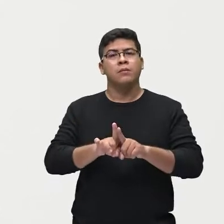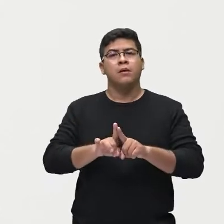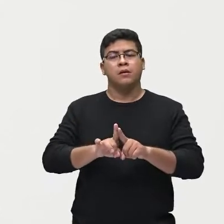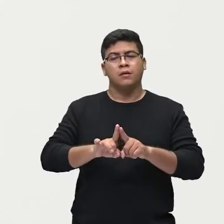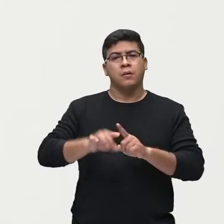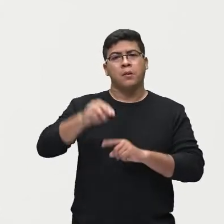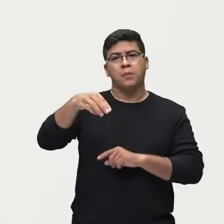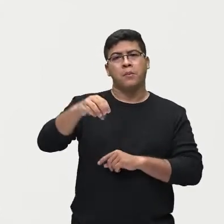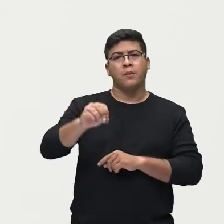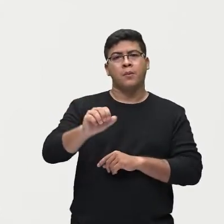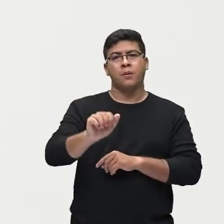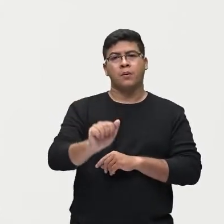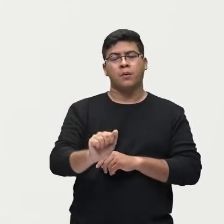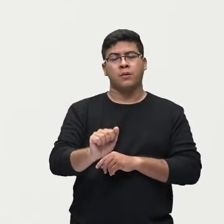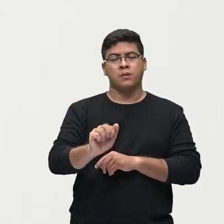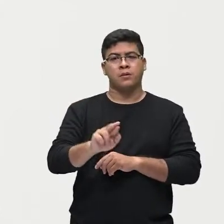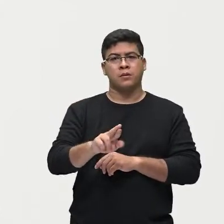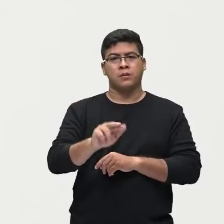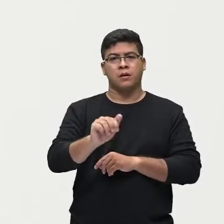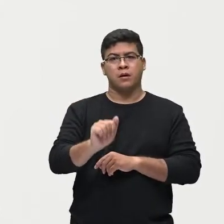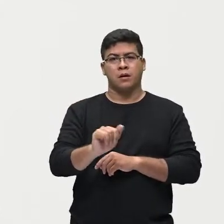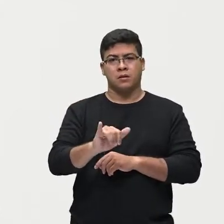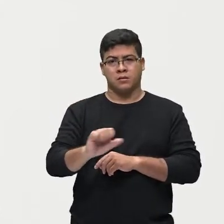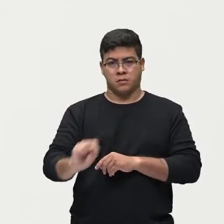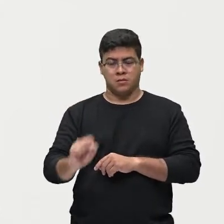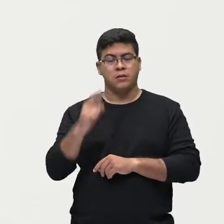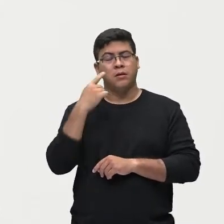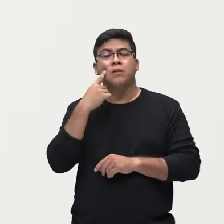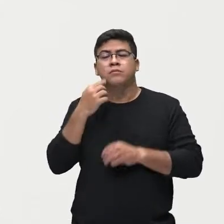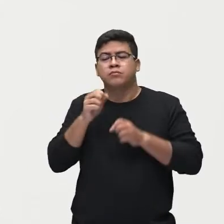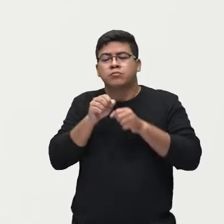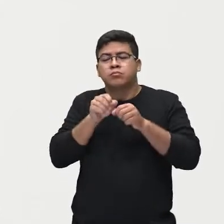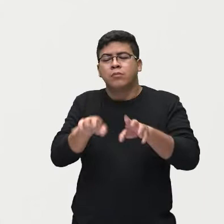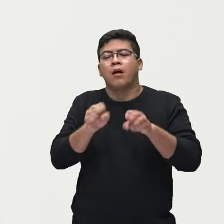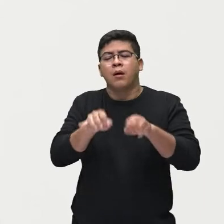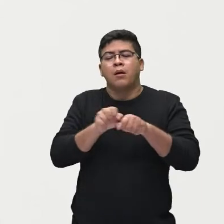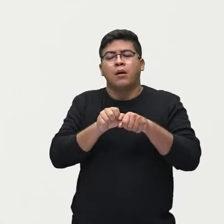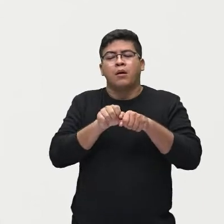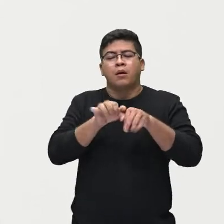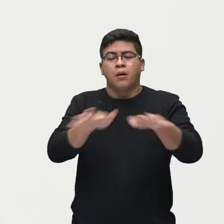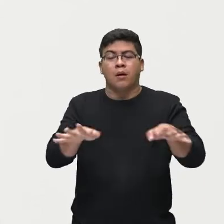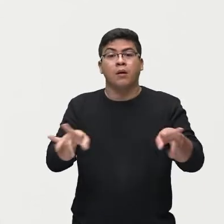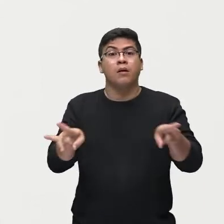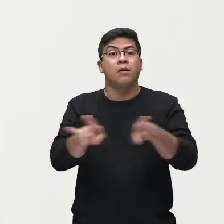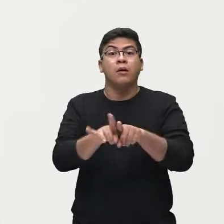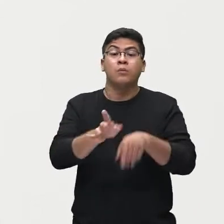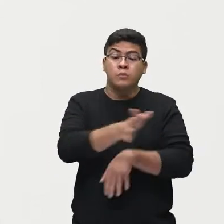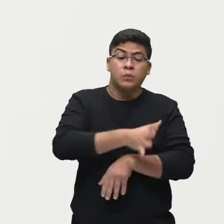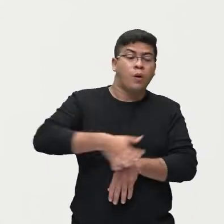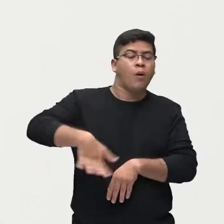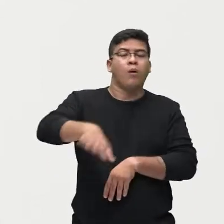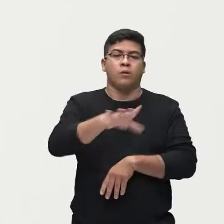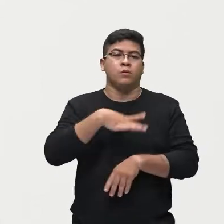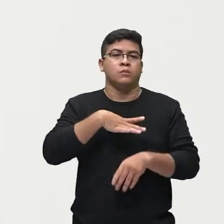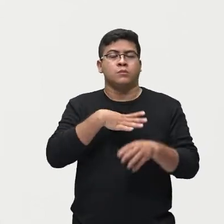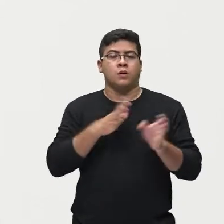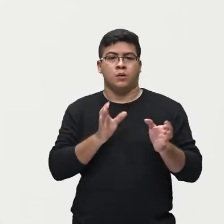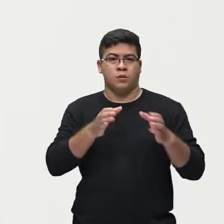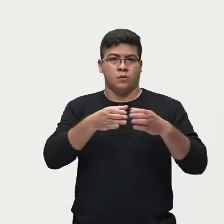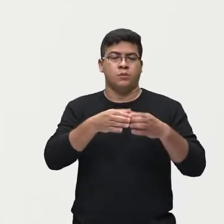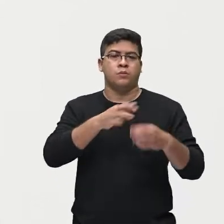valores morais são repassados e ensinados a toda a comunidade